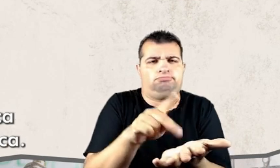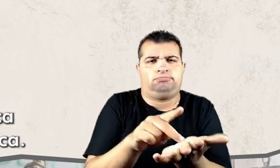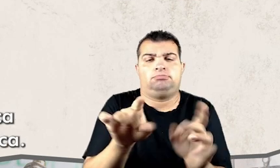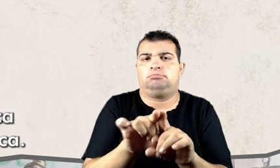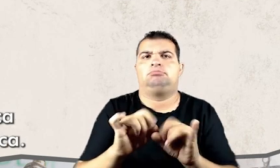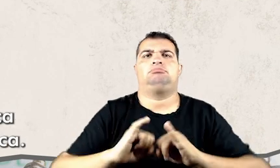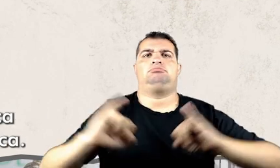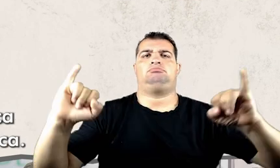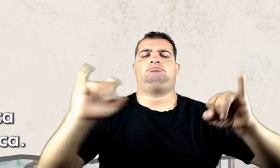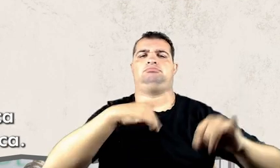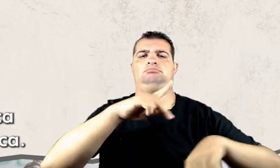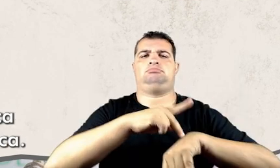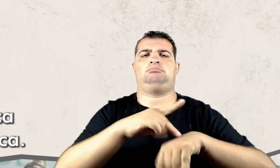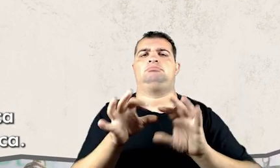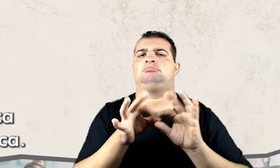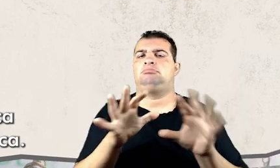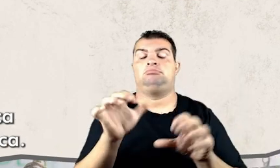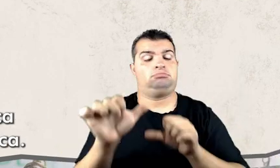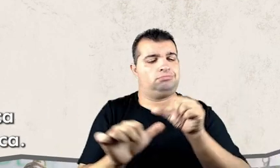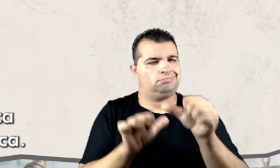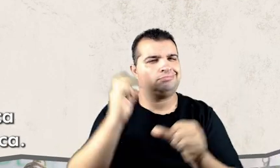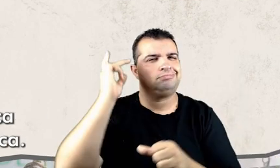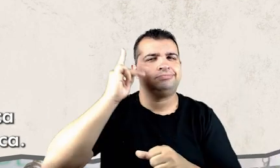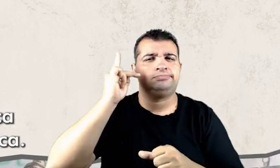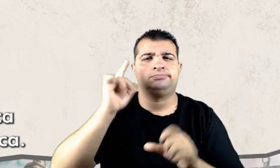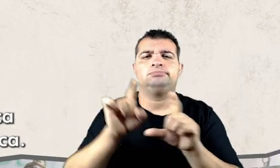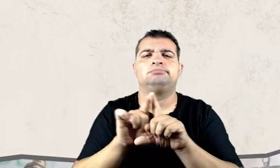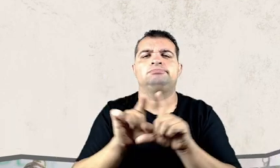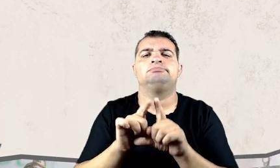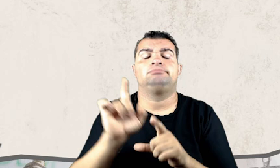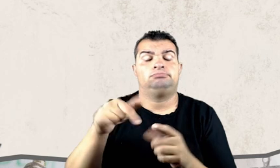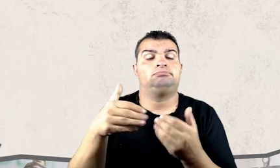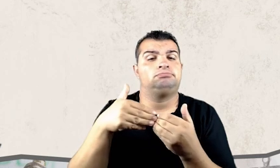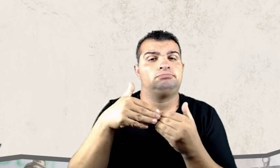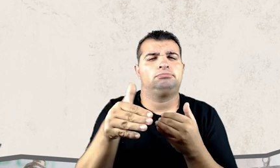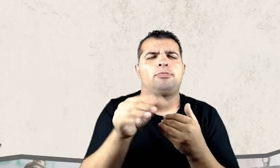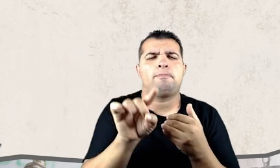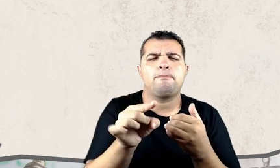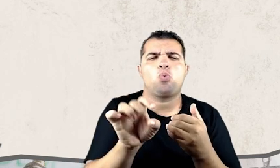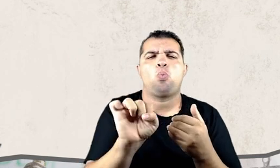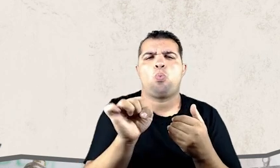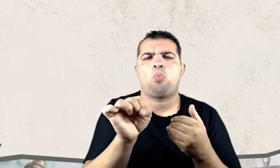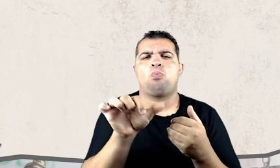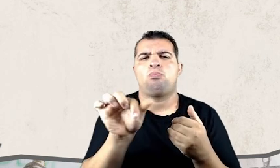escravatura e a proclamação da República mudam os contornos da política. É a partir de